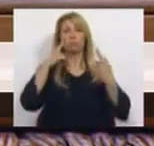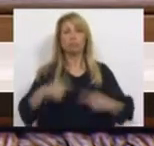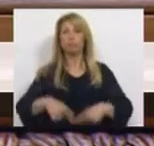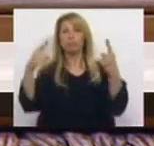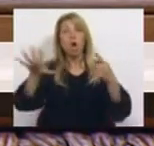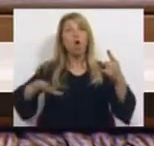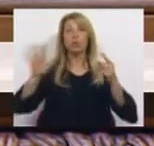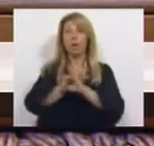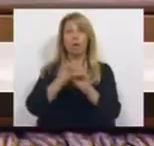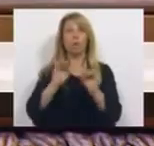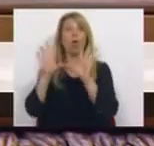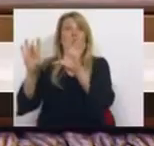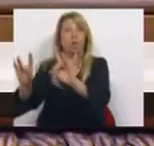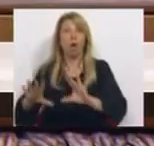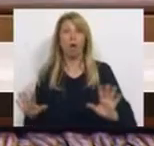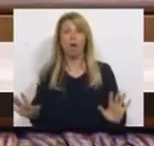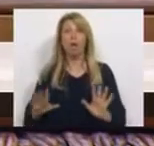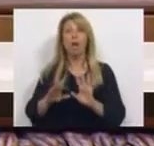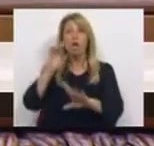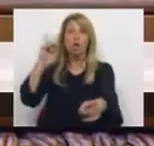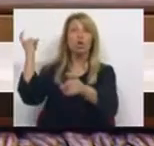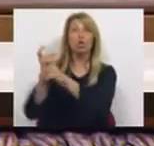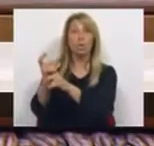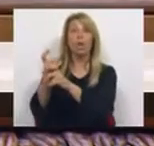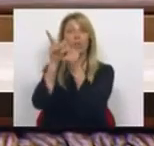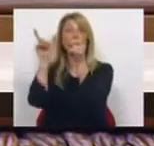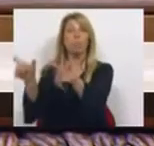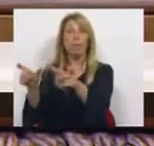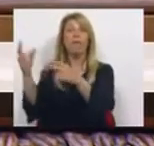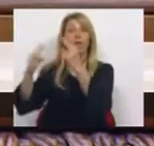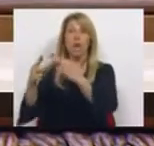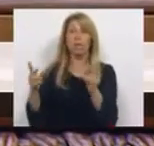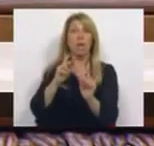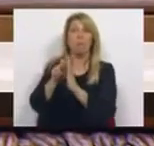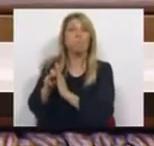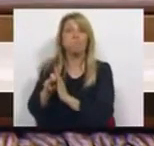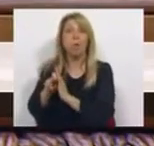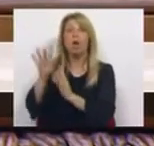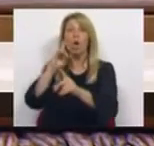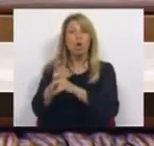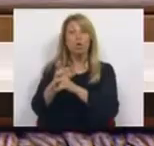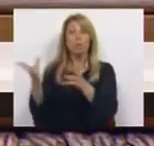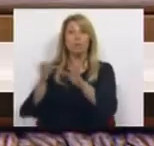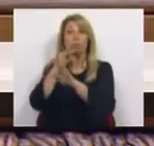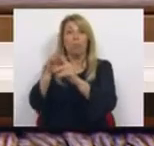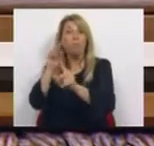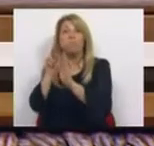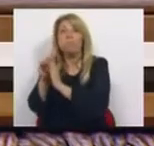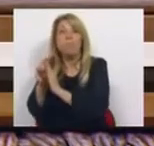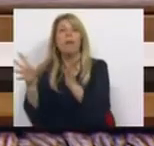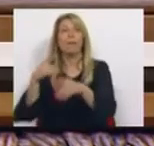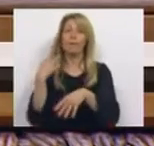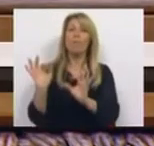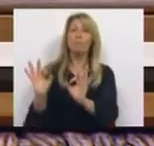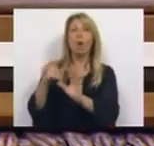intocáveis, onde a supervisão financeira não entra, onde a cooperação judicial fica à porta e onde os próprios Estados preferem fingir